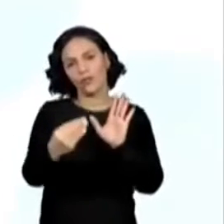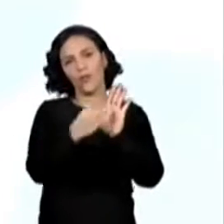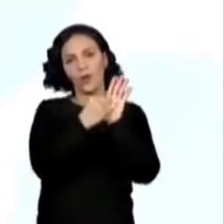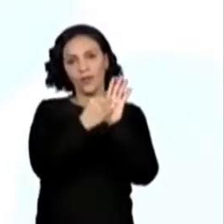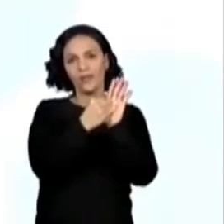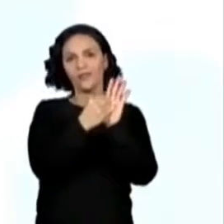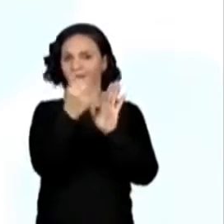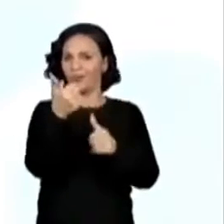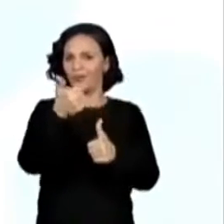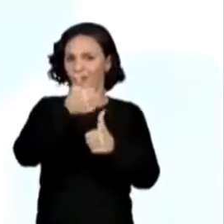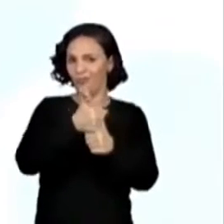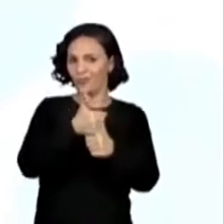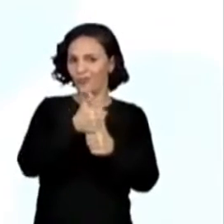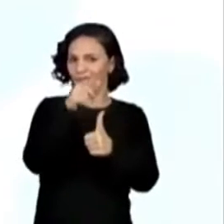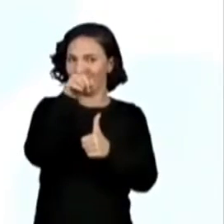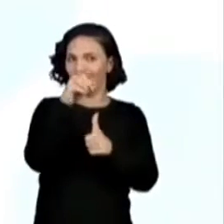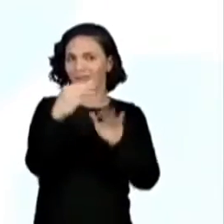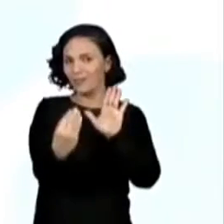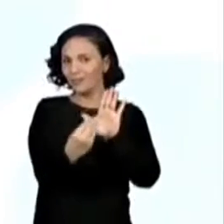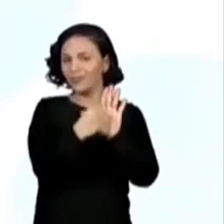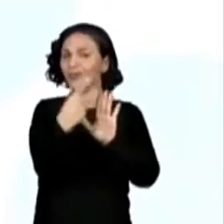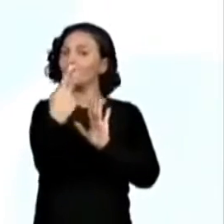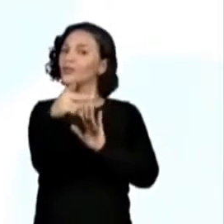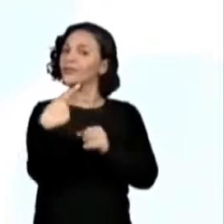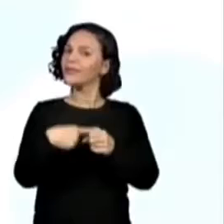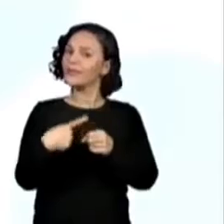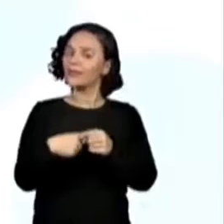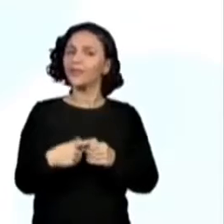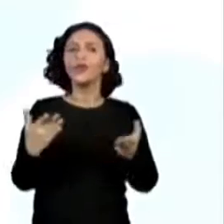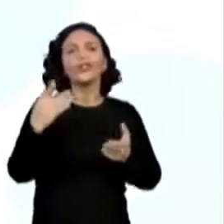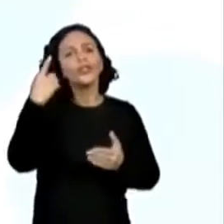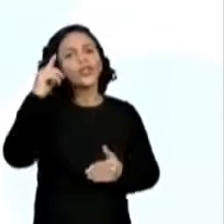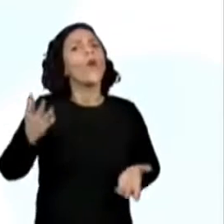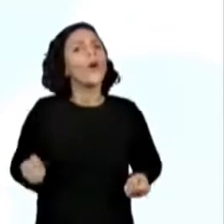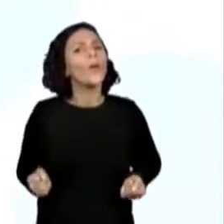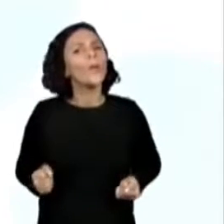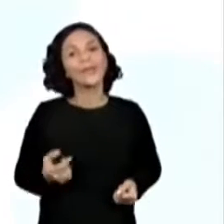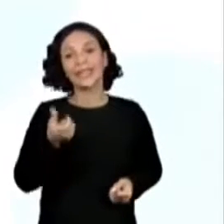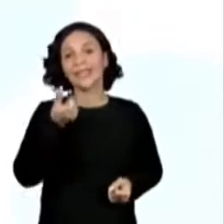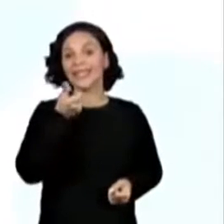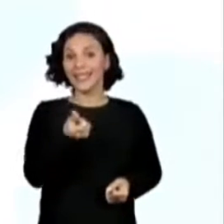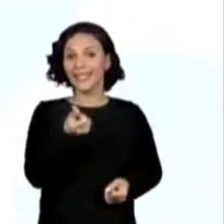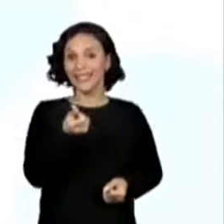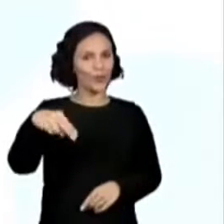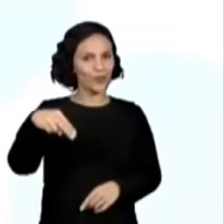você está, não é? 6 de novembro.